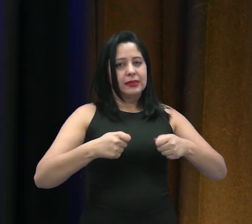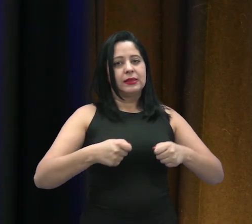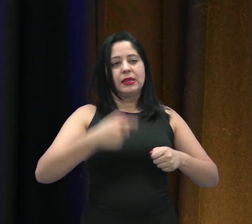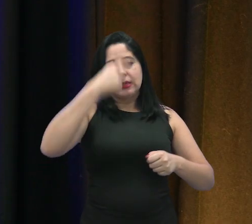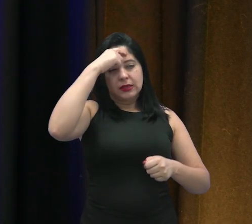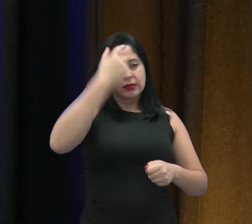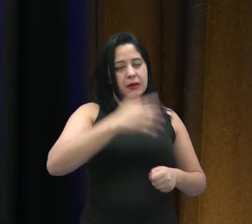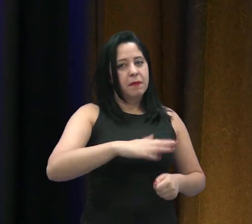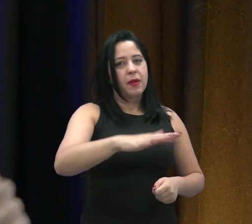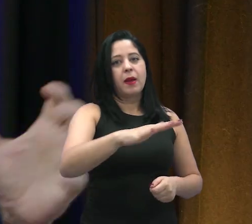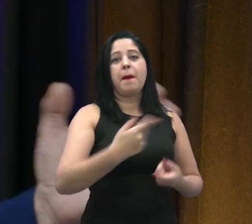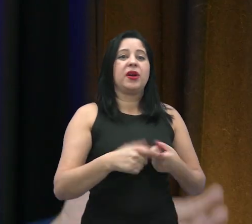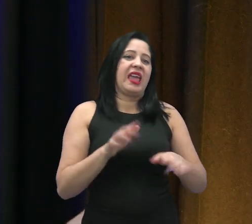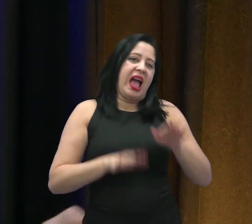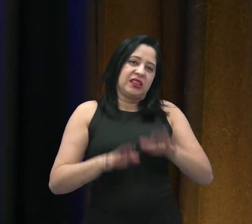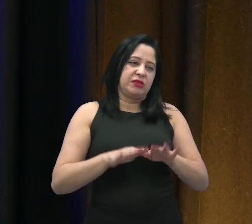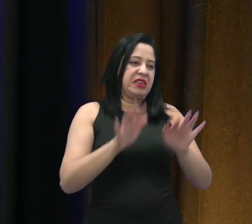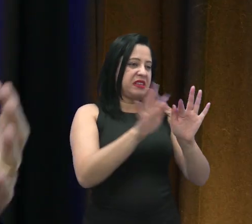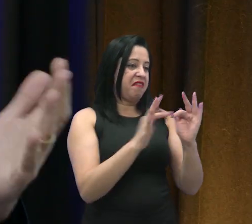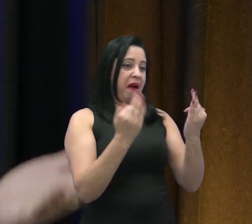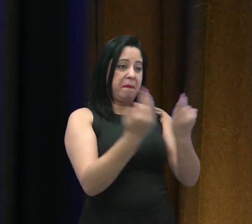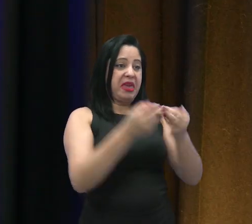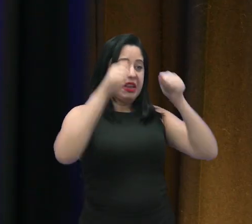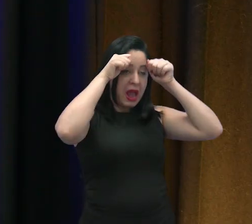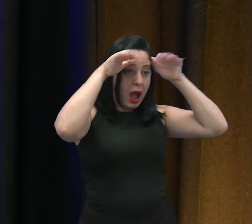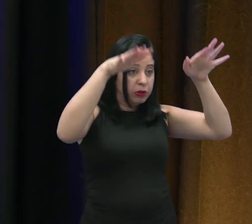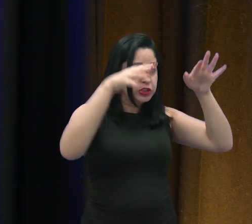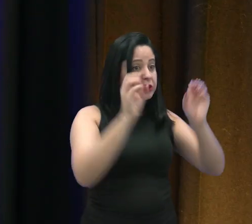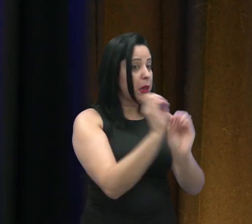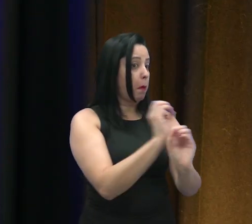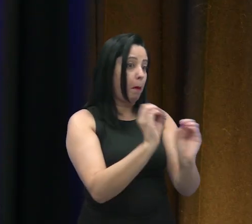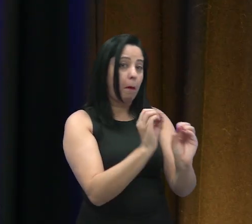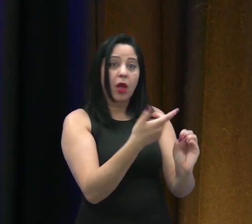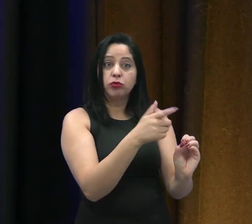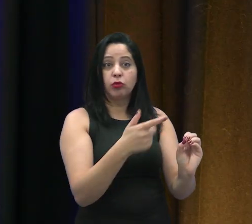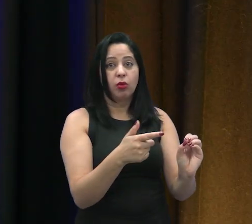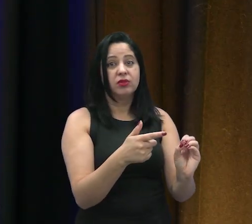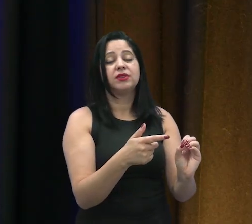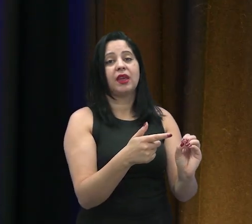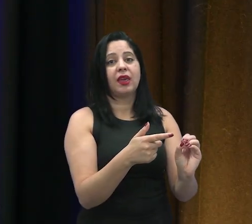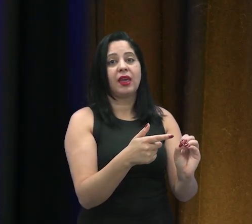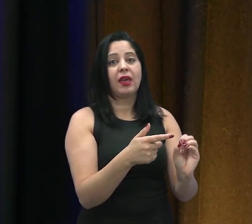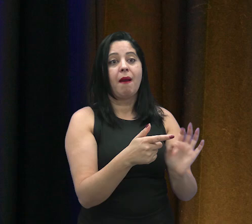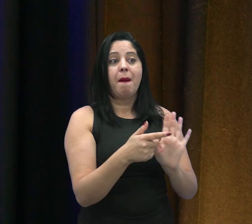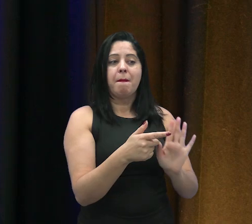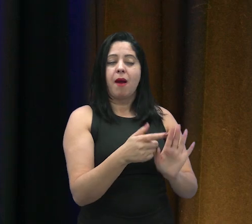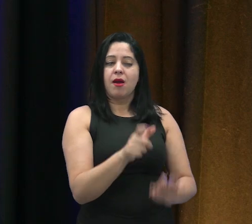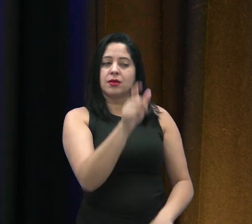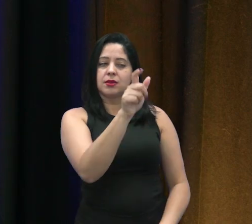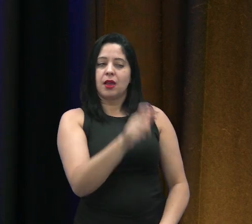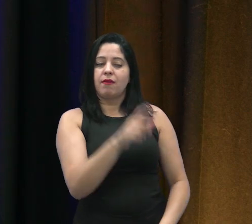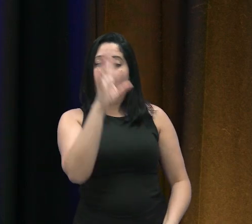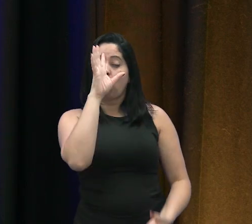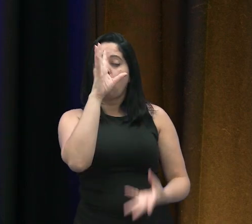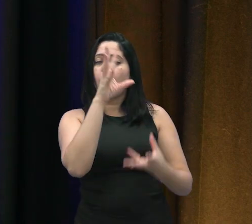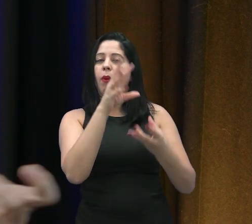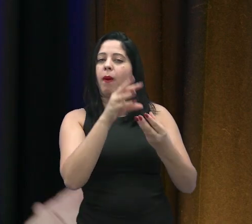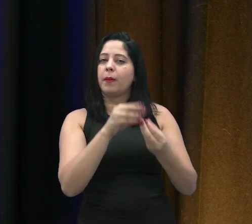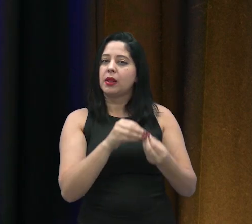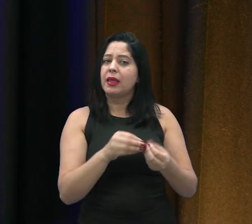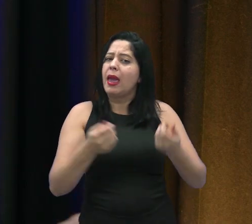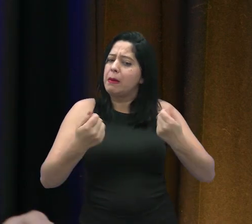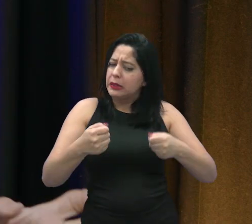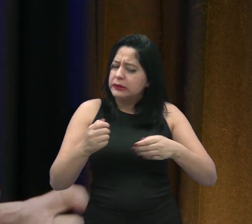que não tem na casa, não tem um parente, não conhece essa realidade. Exatamente. Ele começa também a ver que ele faz parte desse mundo, né? Ele tem